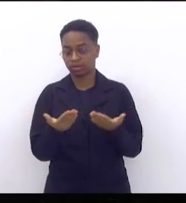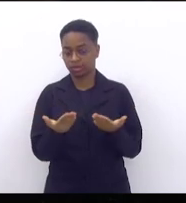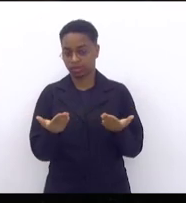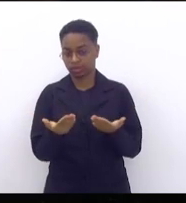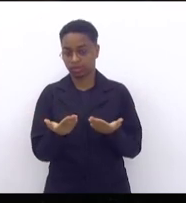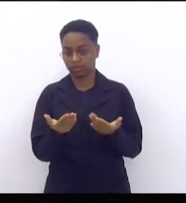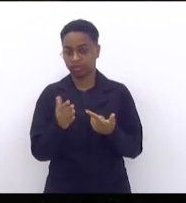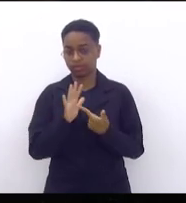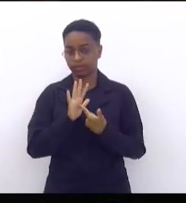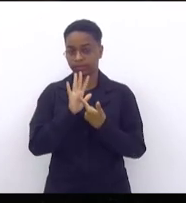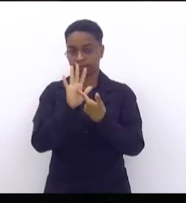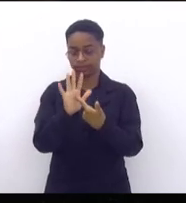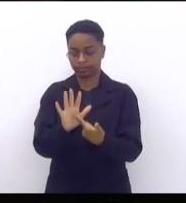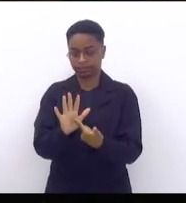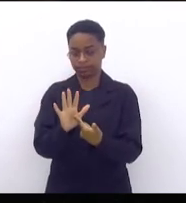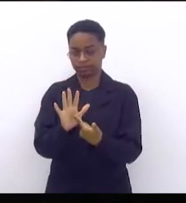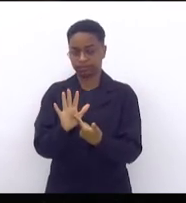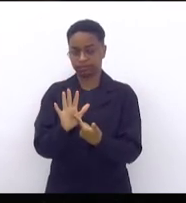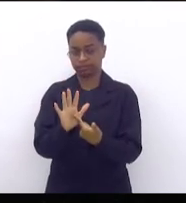mostrar